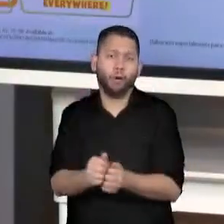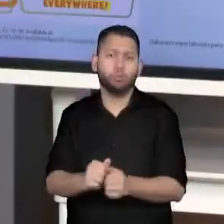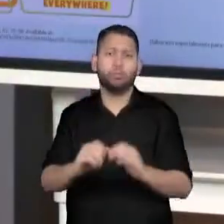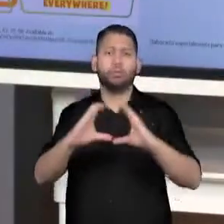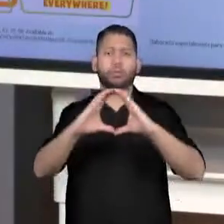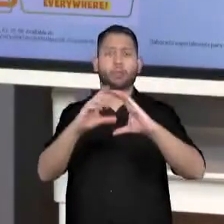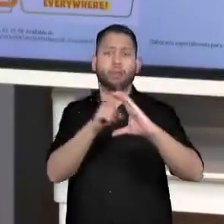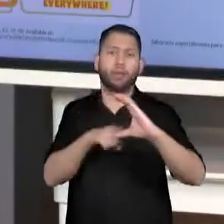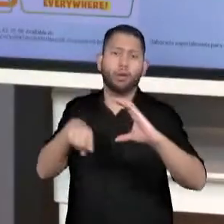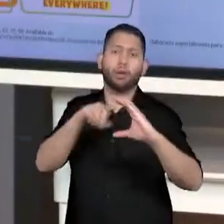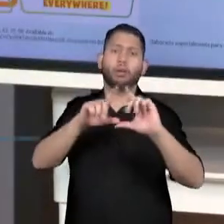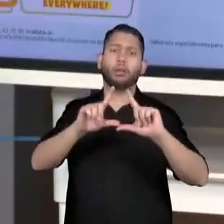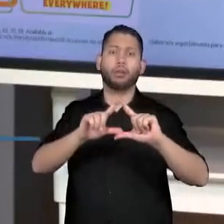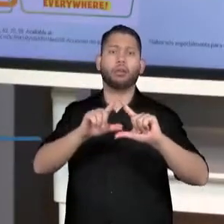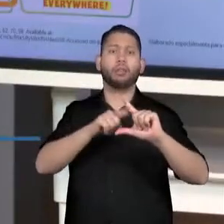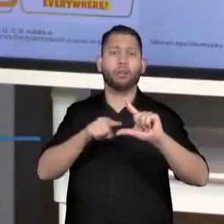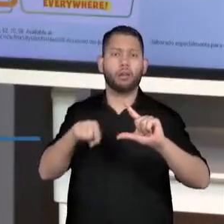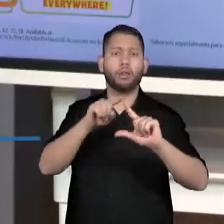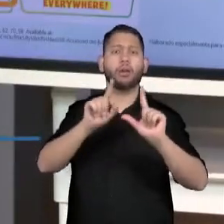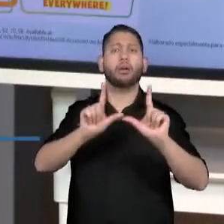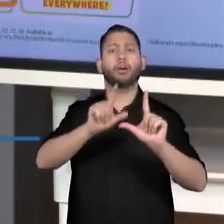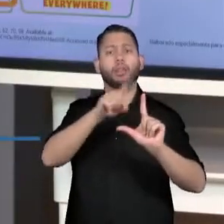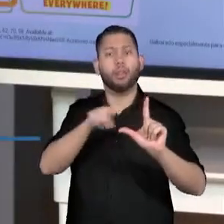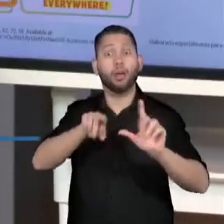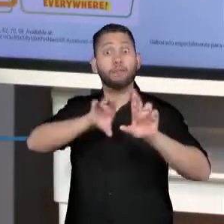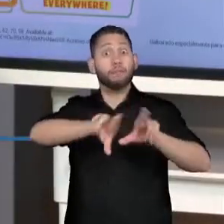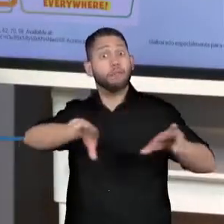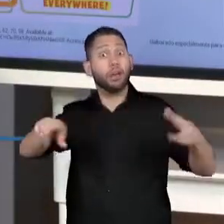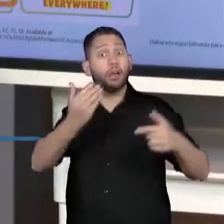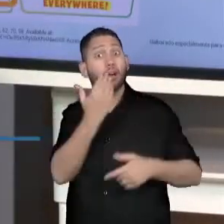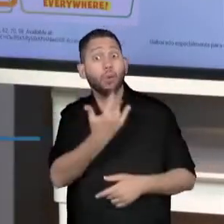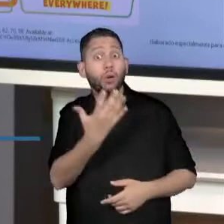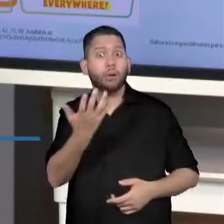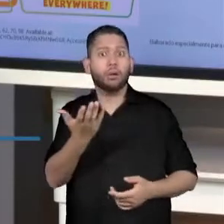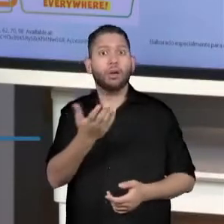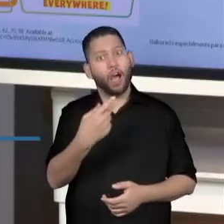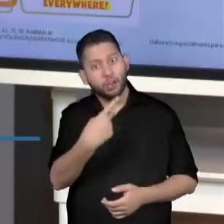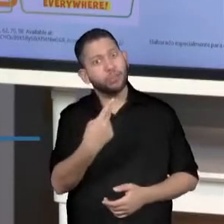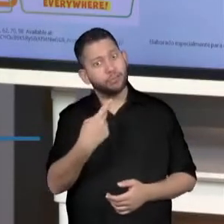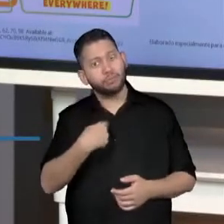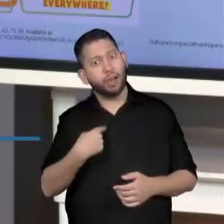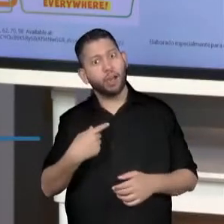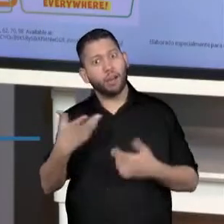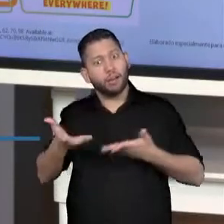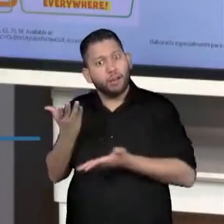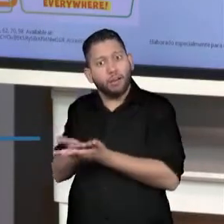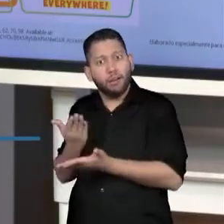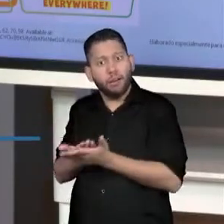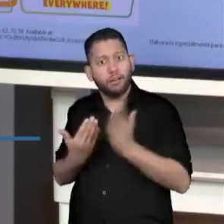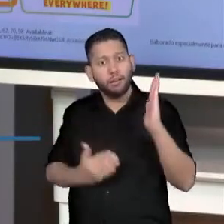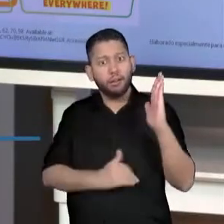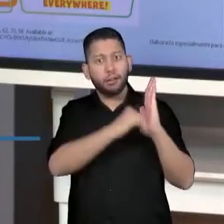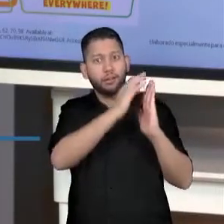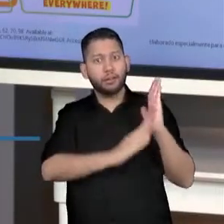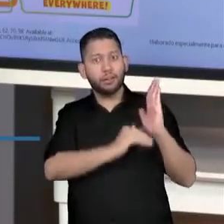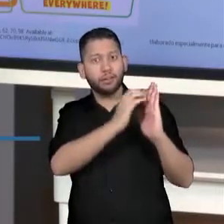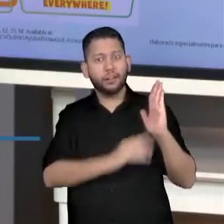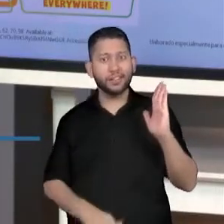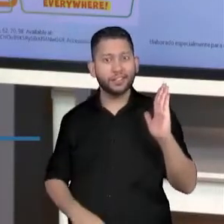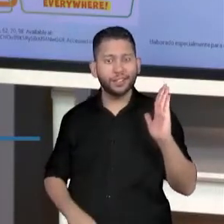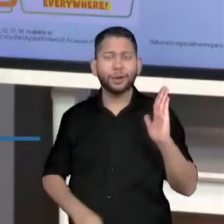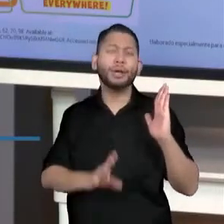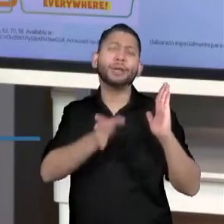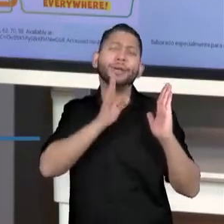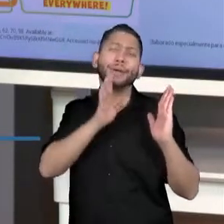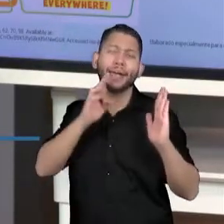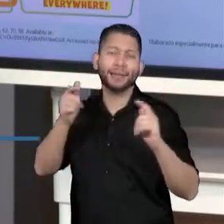vai criar também os nossos próprios quadros, criar uma galeria de arte. Já imaginou aí na sua escola? Uma exposição com os trabalhos